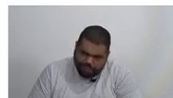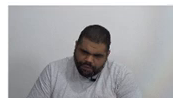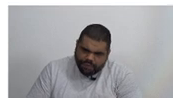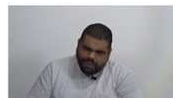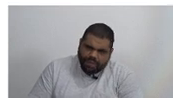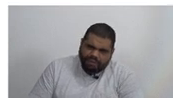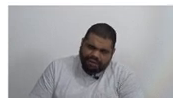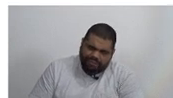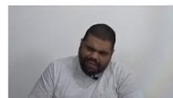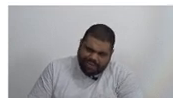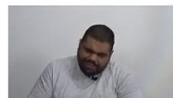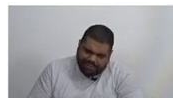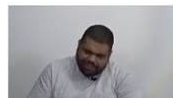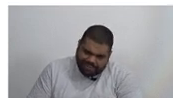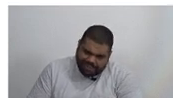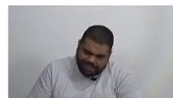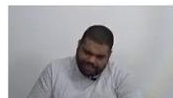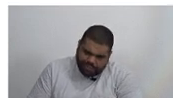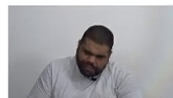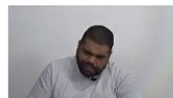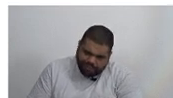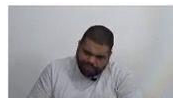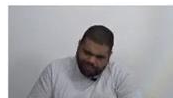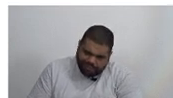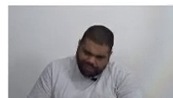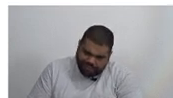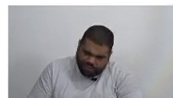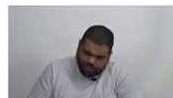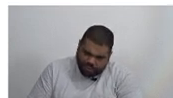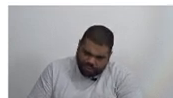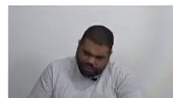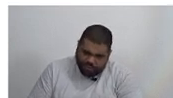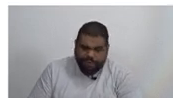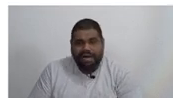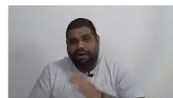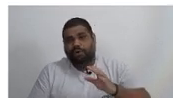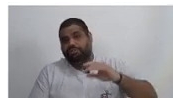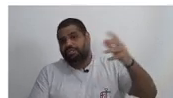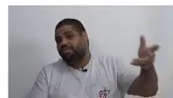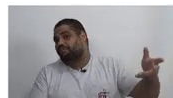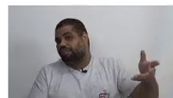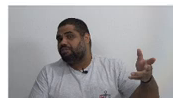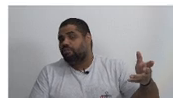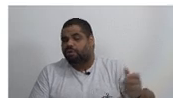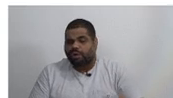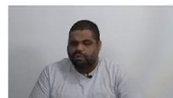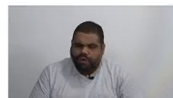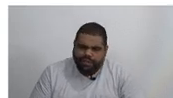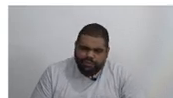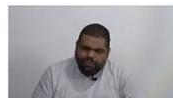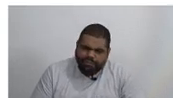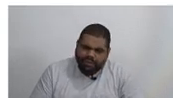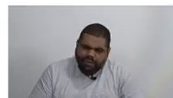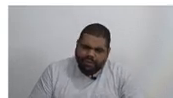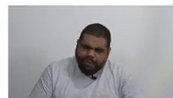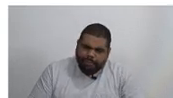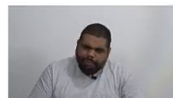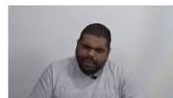ó. Vai ficar 16 vezes 8. Aonde tem x, eu coloco